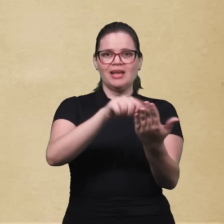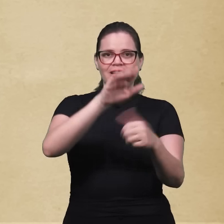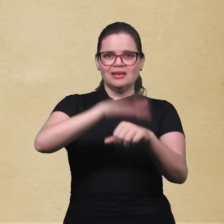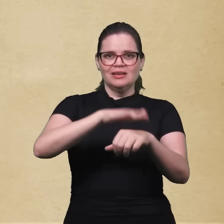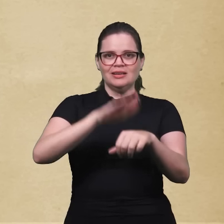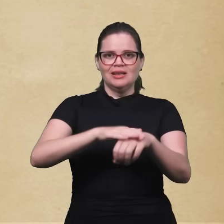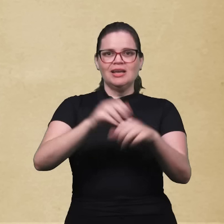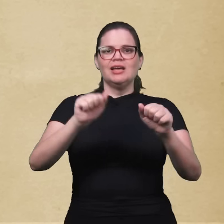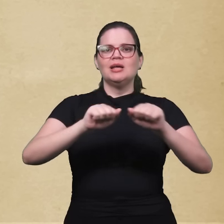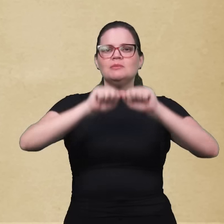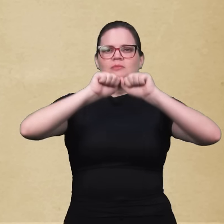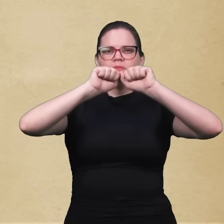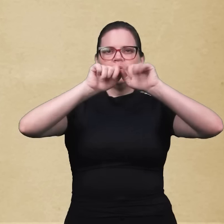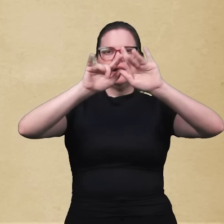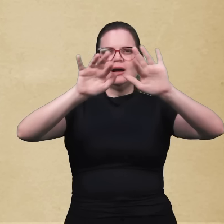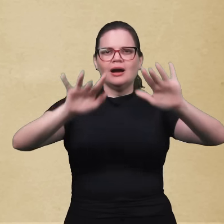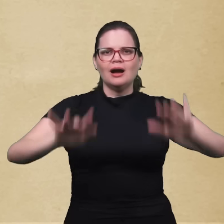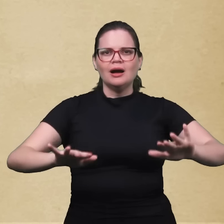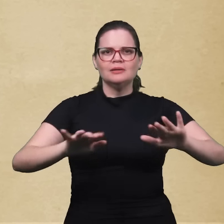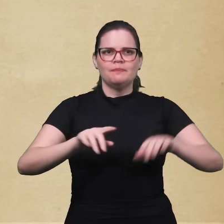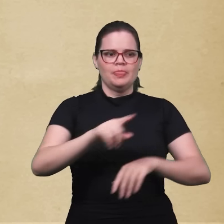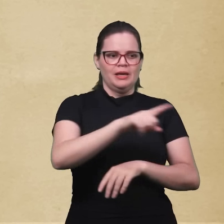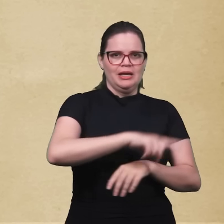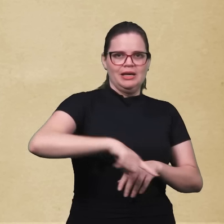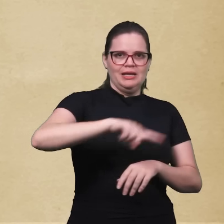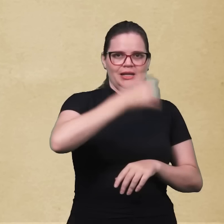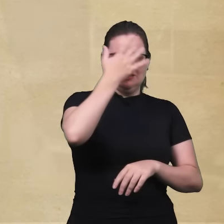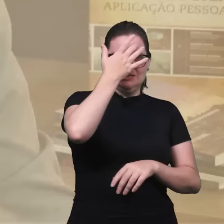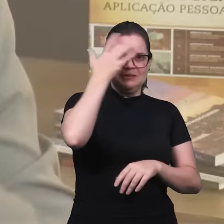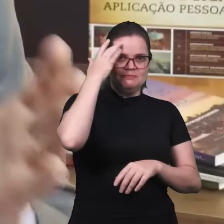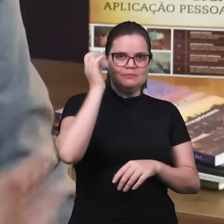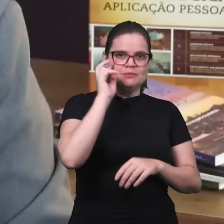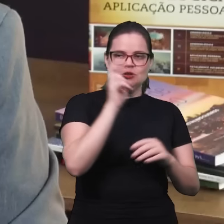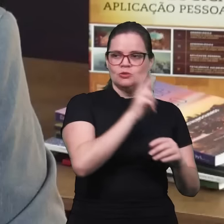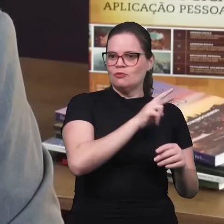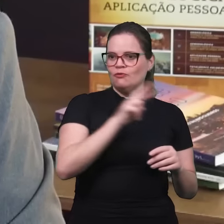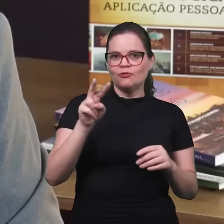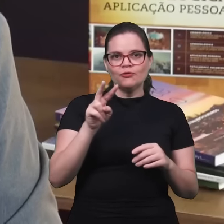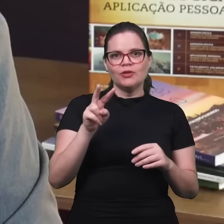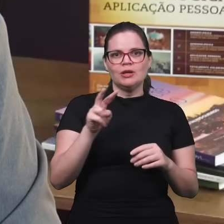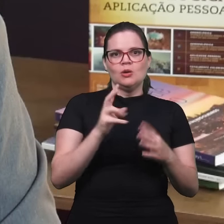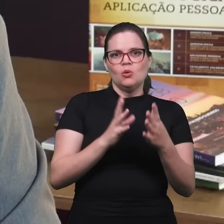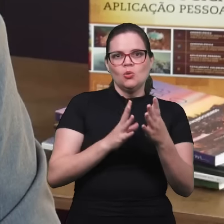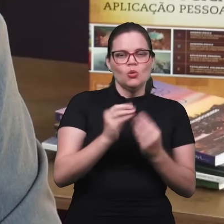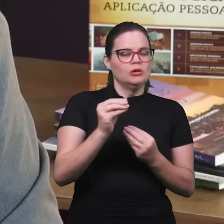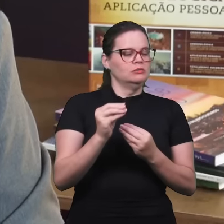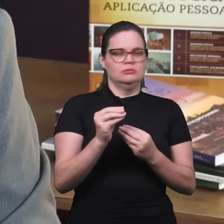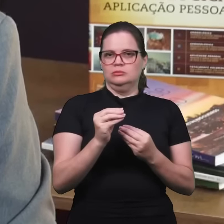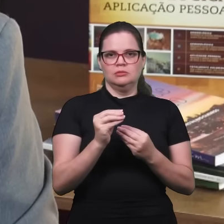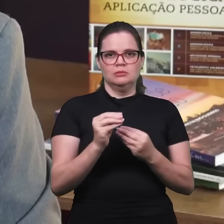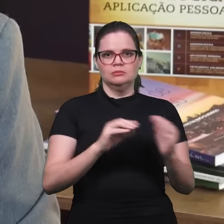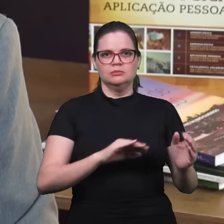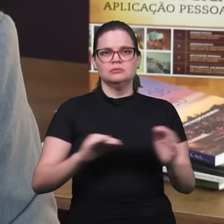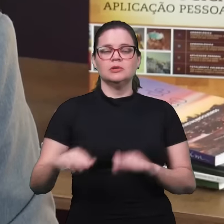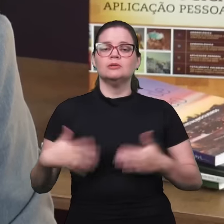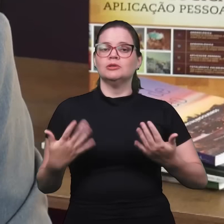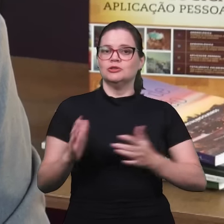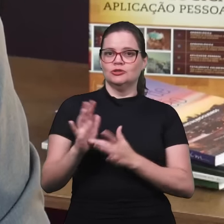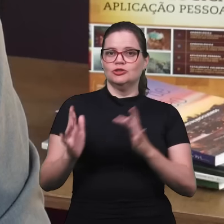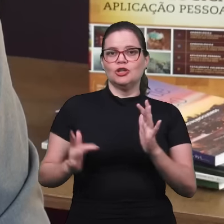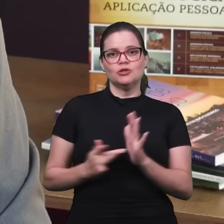nas trevas, e as trevas não a compreenderam. Então Jesus é isso, né? É a luz que veio para iluminar